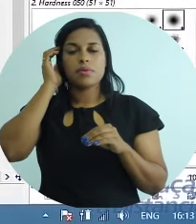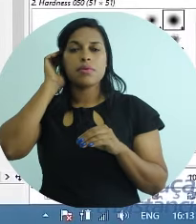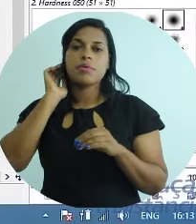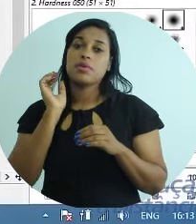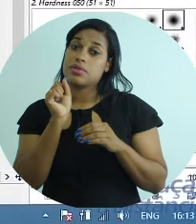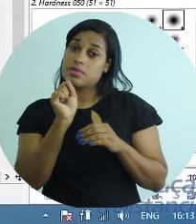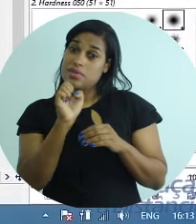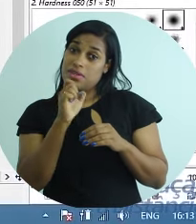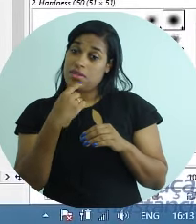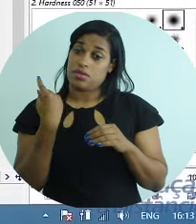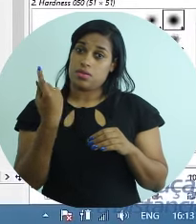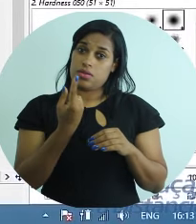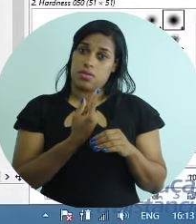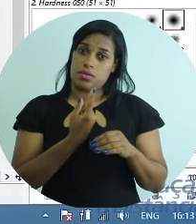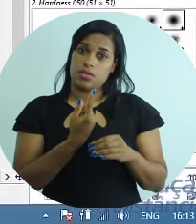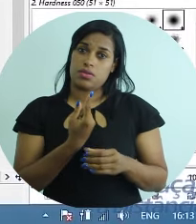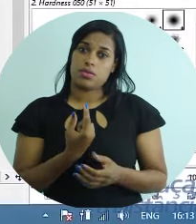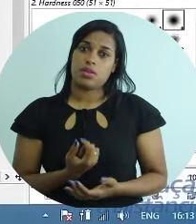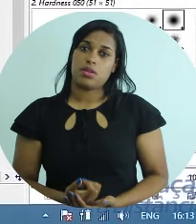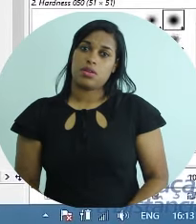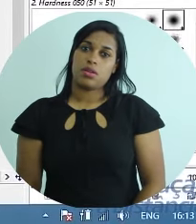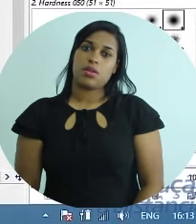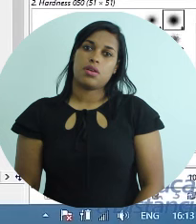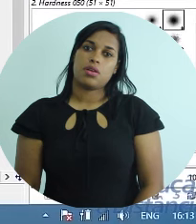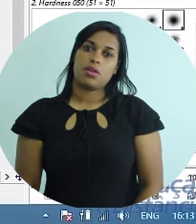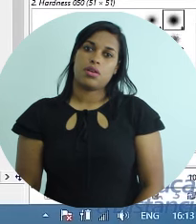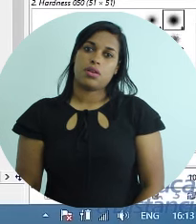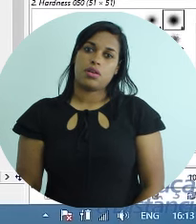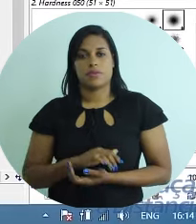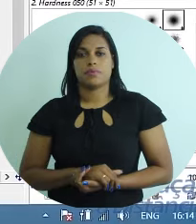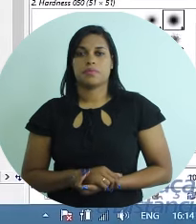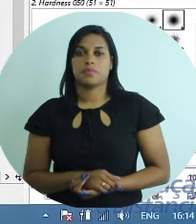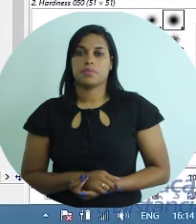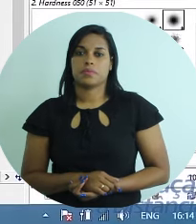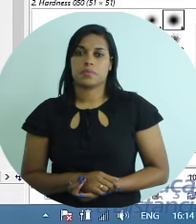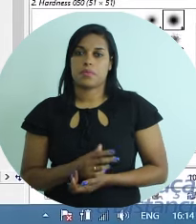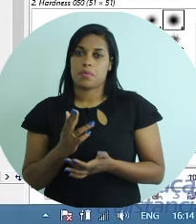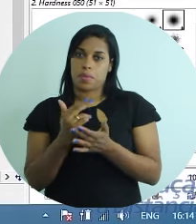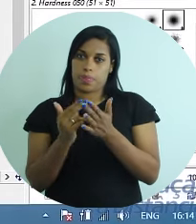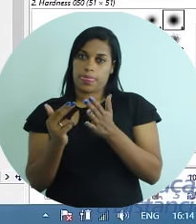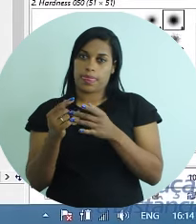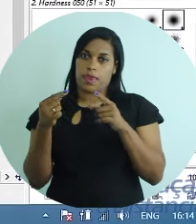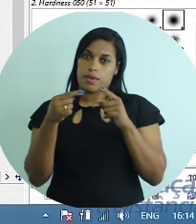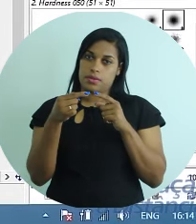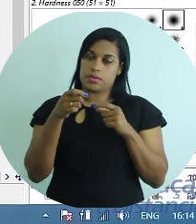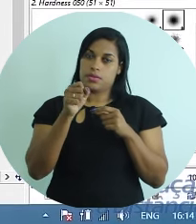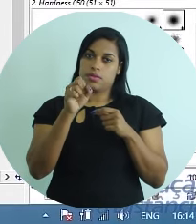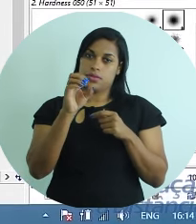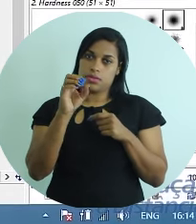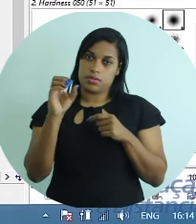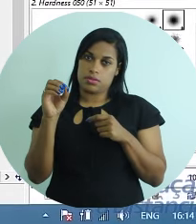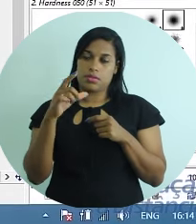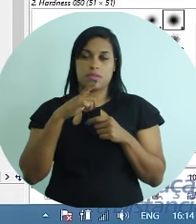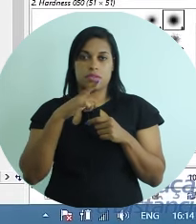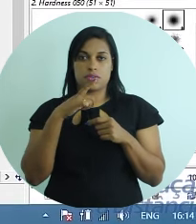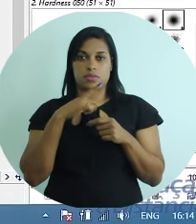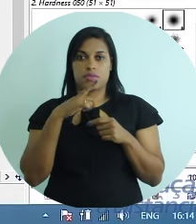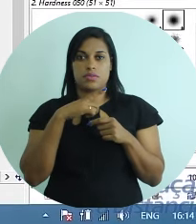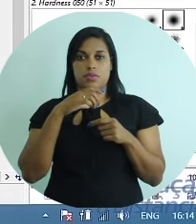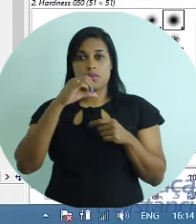E se nós formos analisar agora a imagem original, imagem underline 800, então nós temos ela com